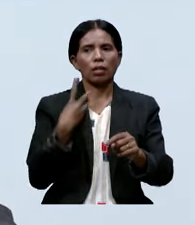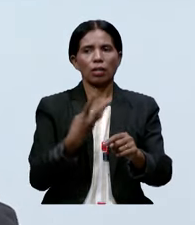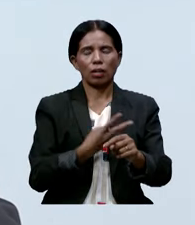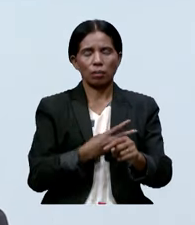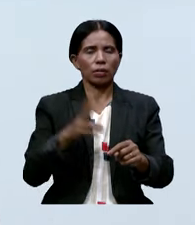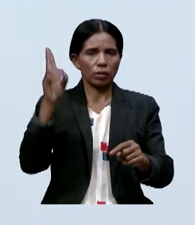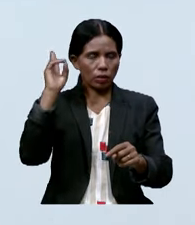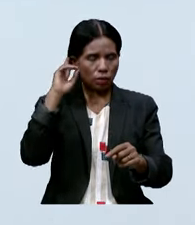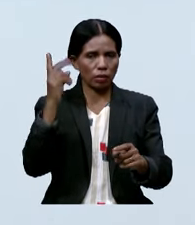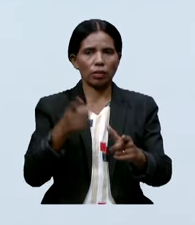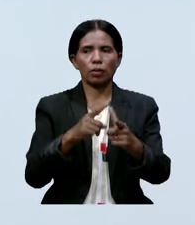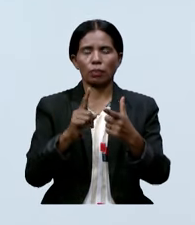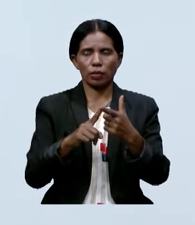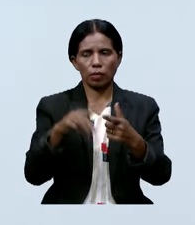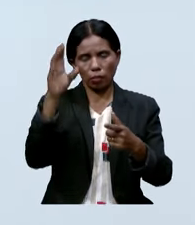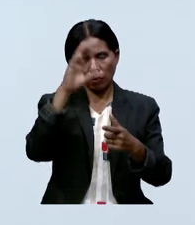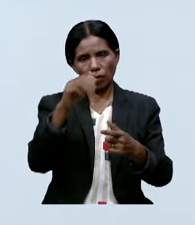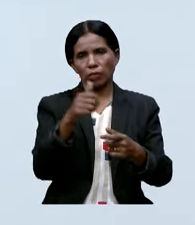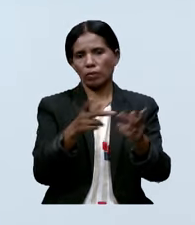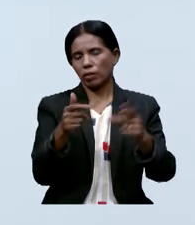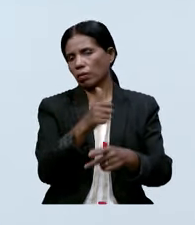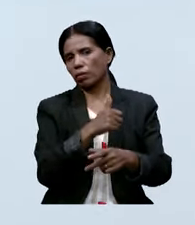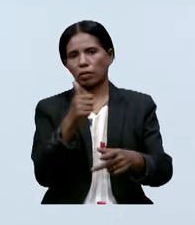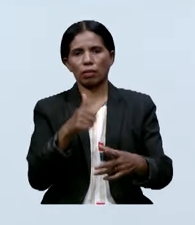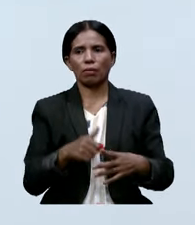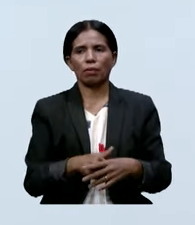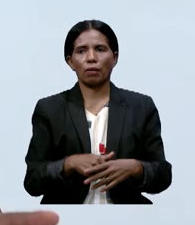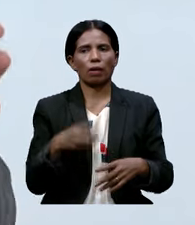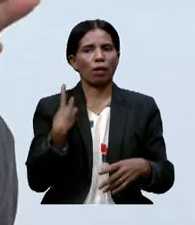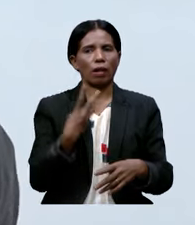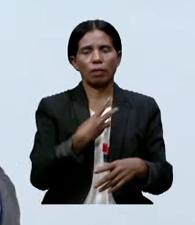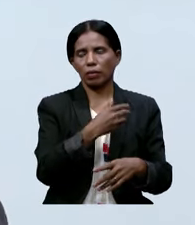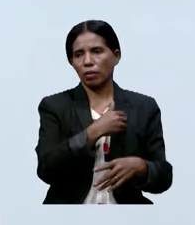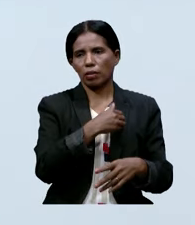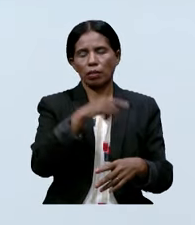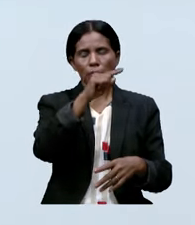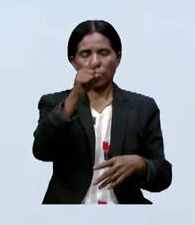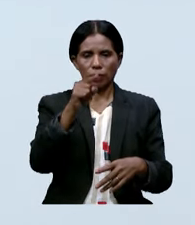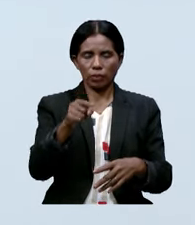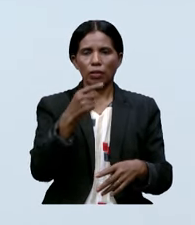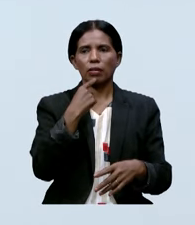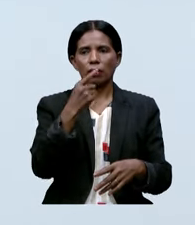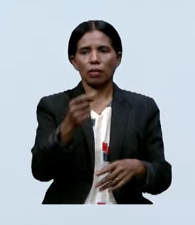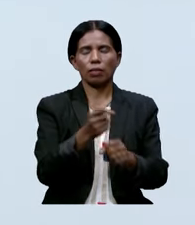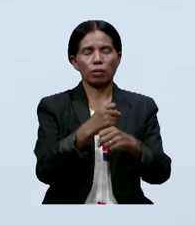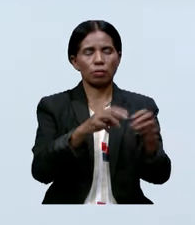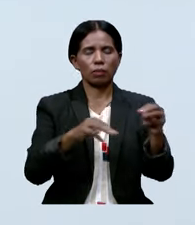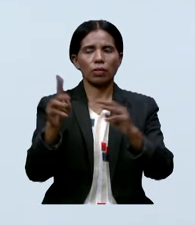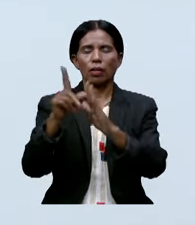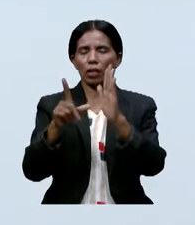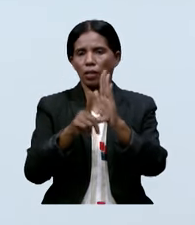serona, depois busca a opção selo. A mim será o calai ba pergunta se dá o interesse na tal tal alteração nem